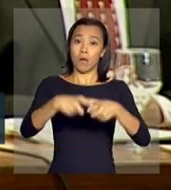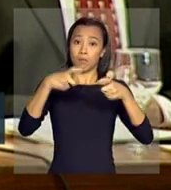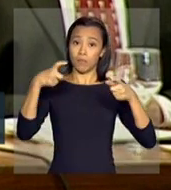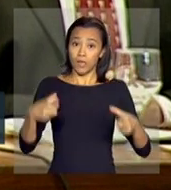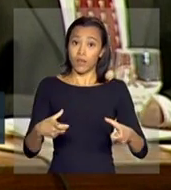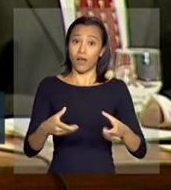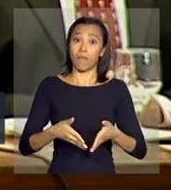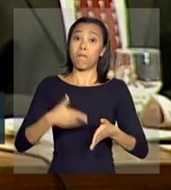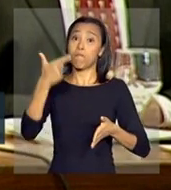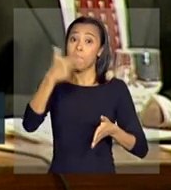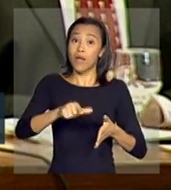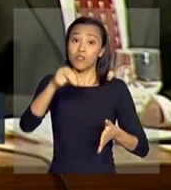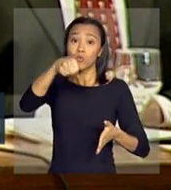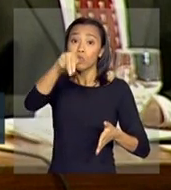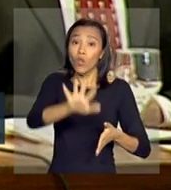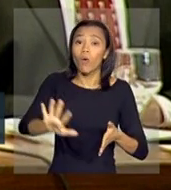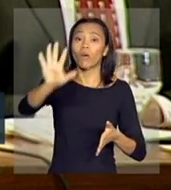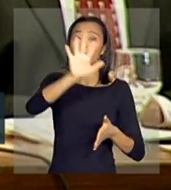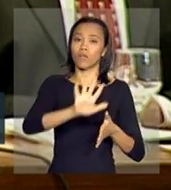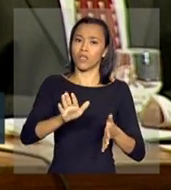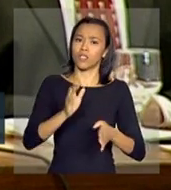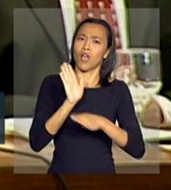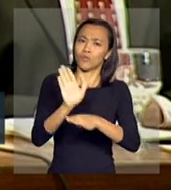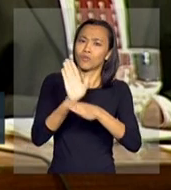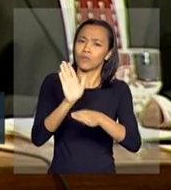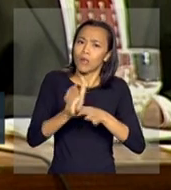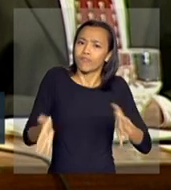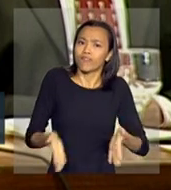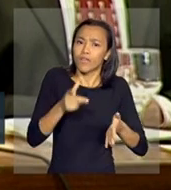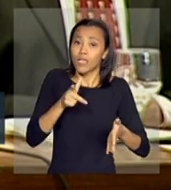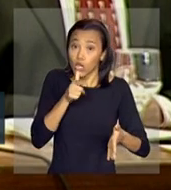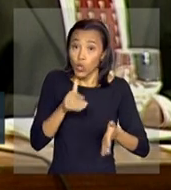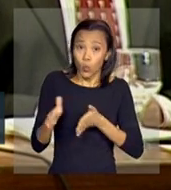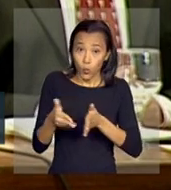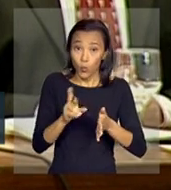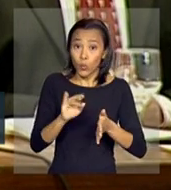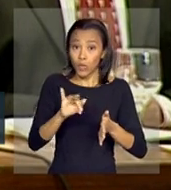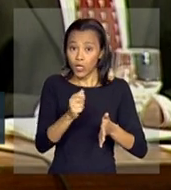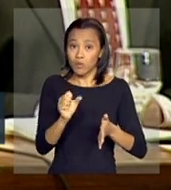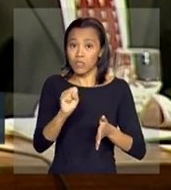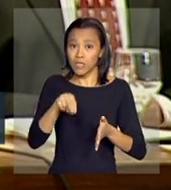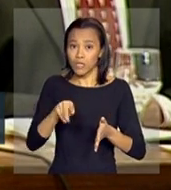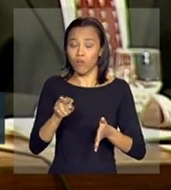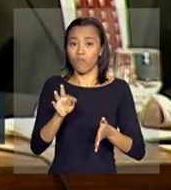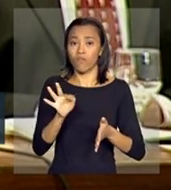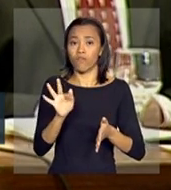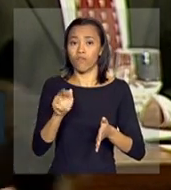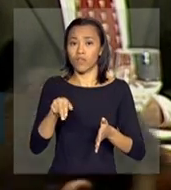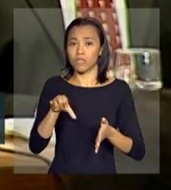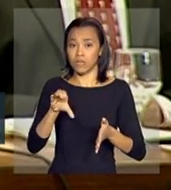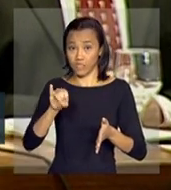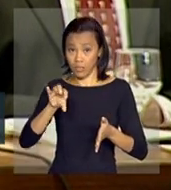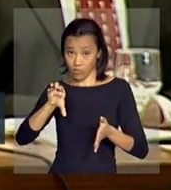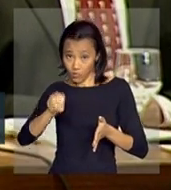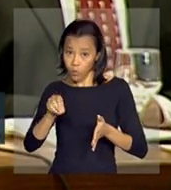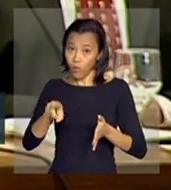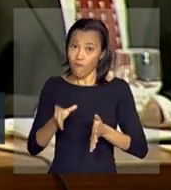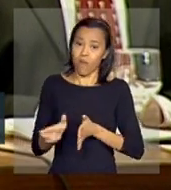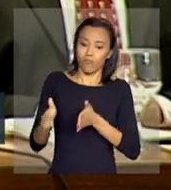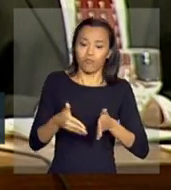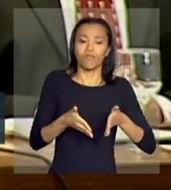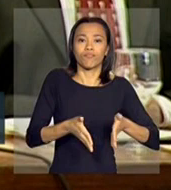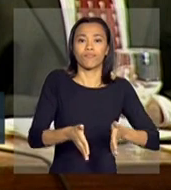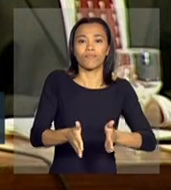infraestrutura hídrica do Nordeste, nós estamos muito confiantes que a transposição, além de ser concluída, ela vai dar partida